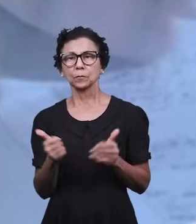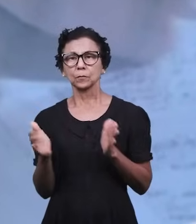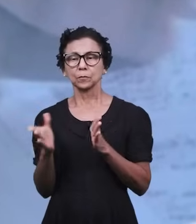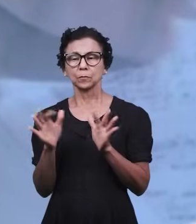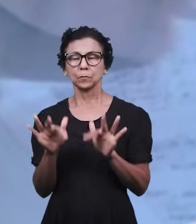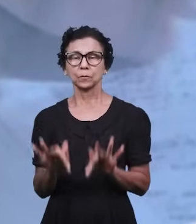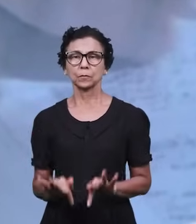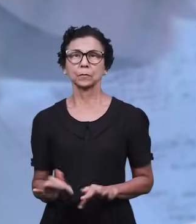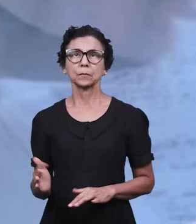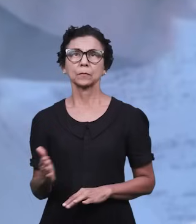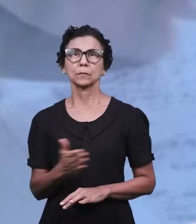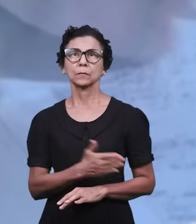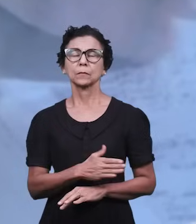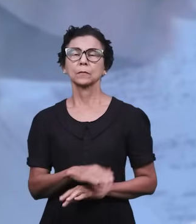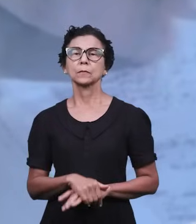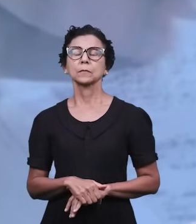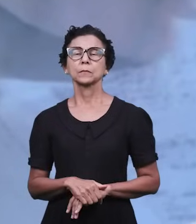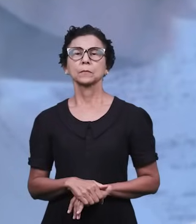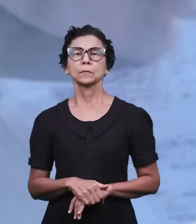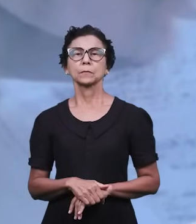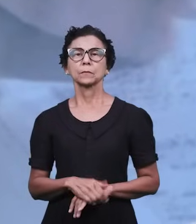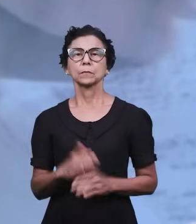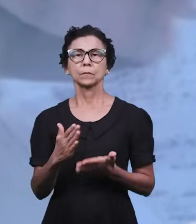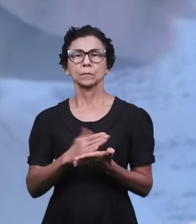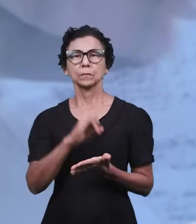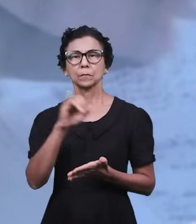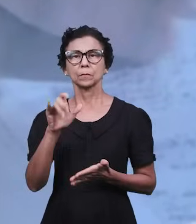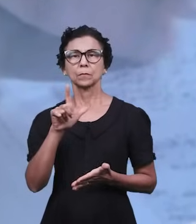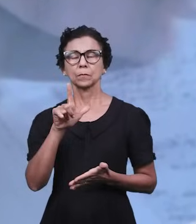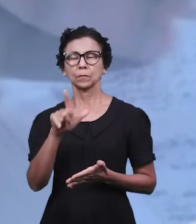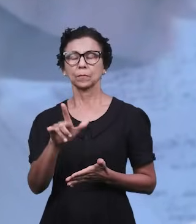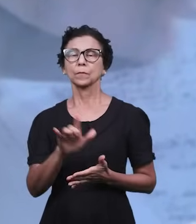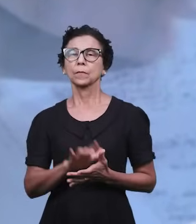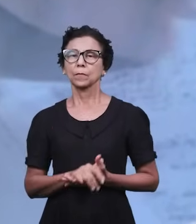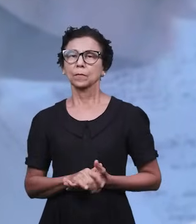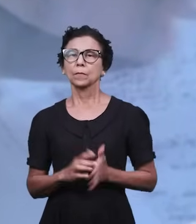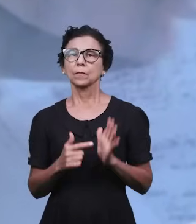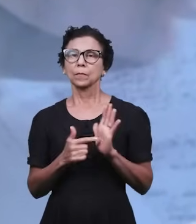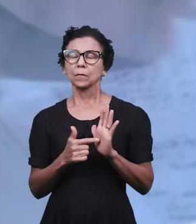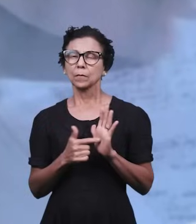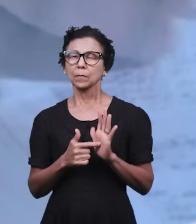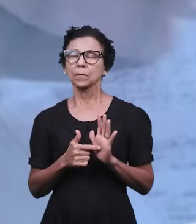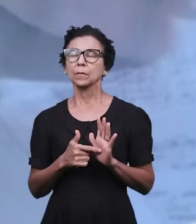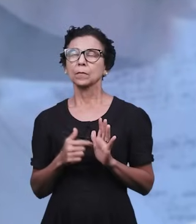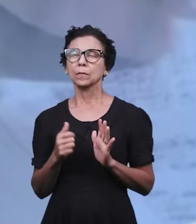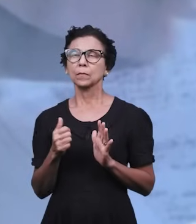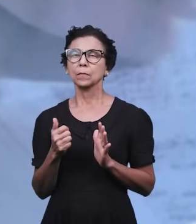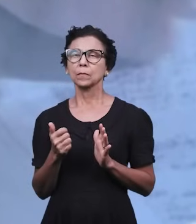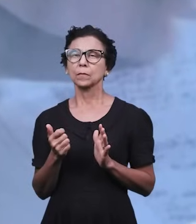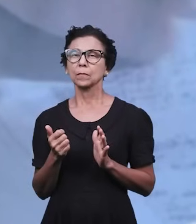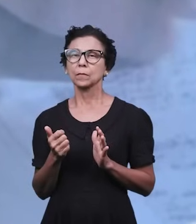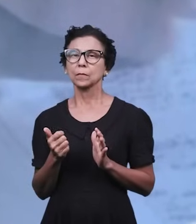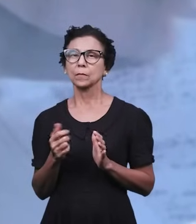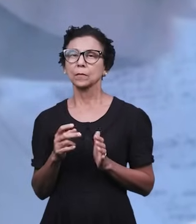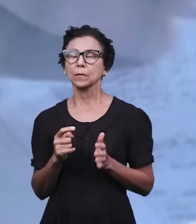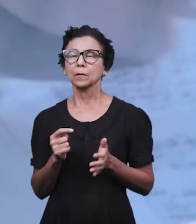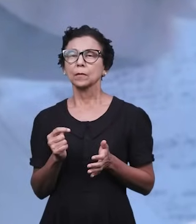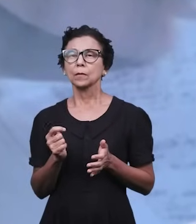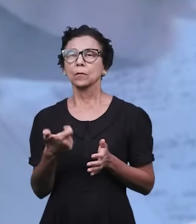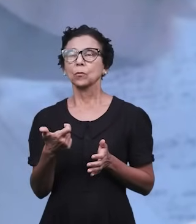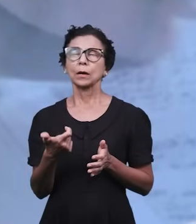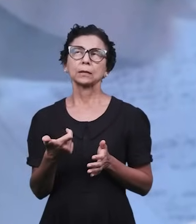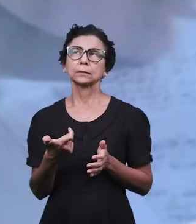2,17, repete esse versículo de Joel, falando sobre os últimos dias que aconteceria, esse derramar do Espírito Santo, essa operação,